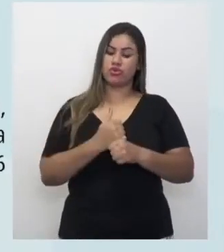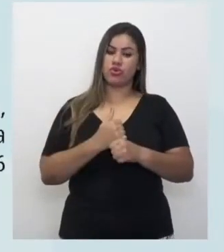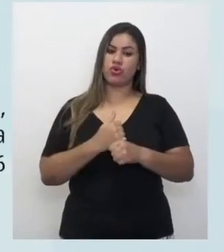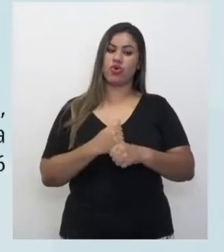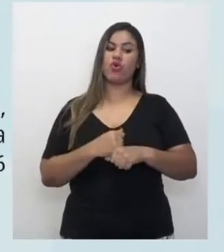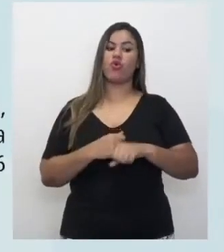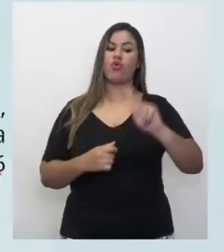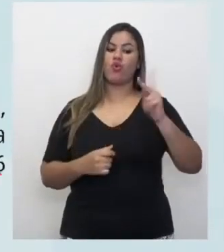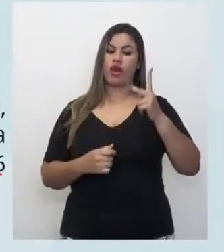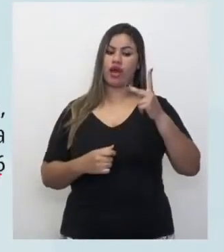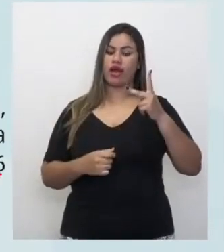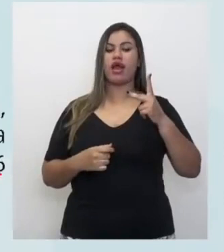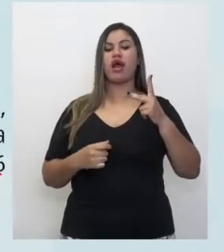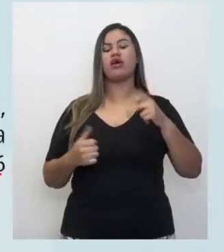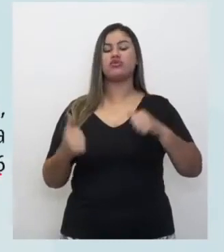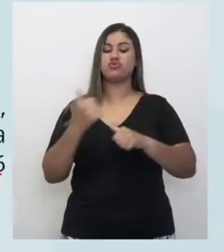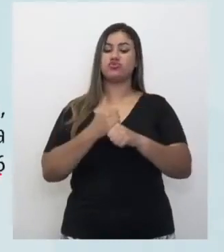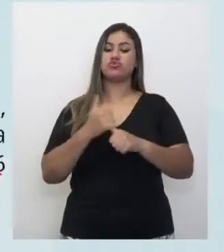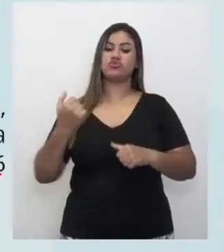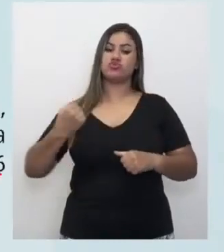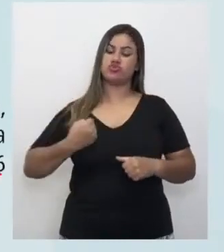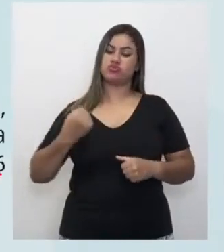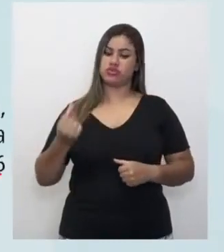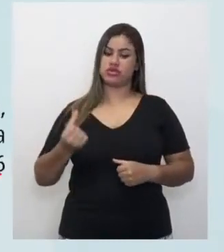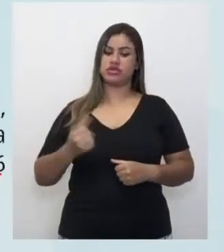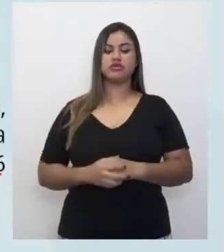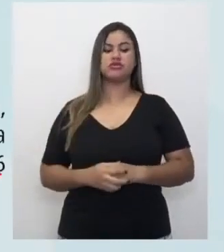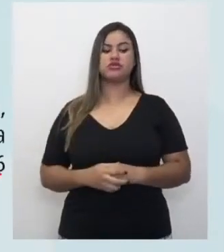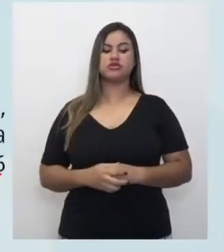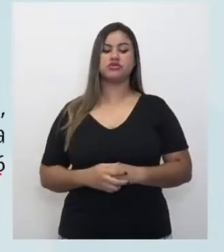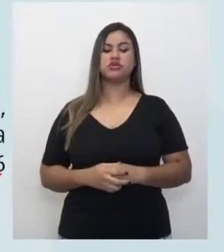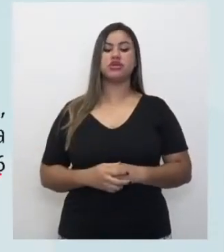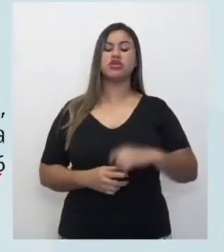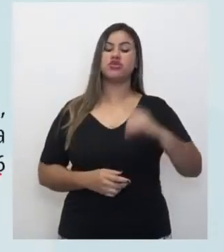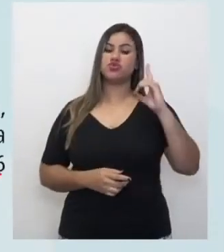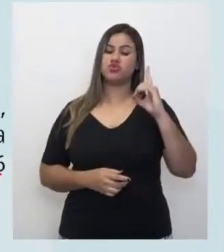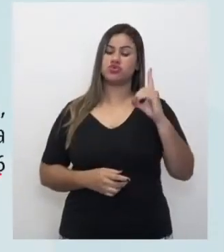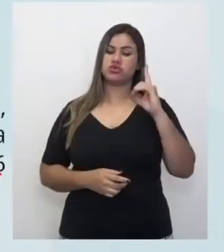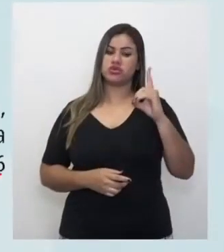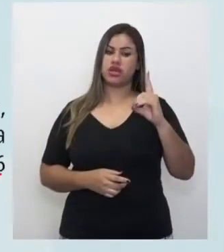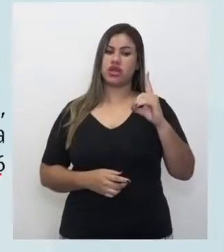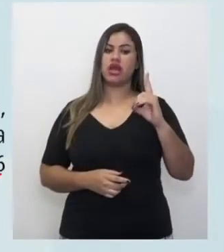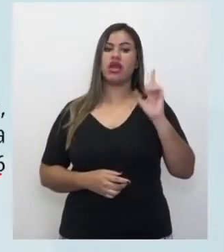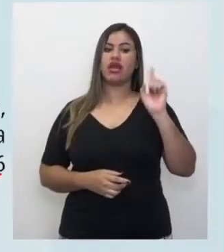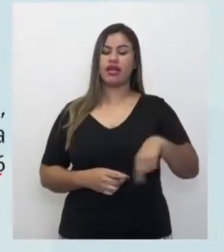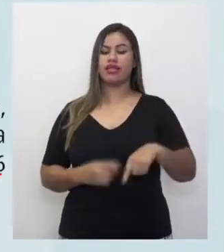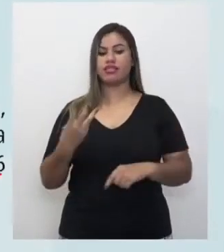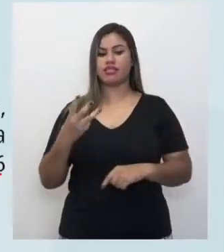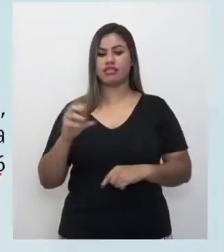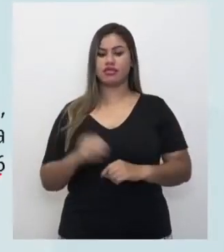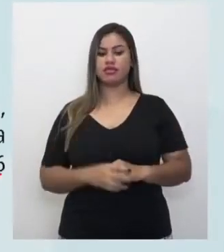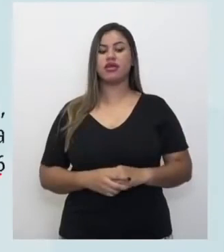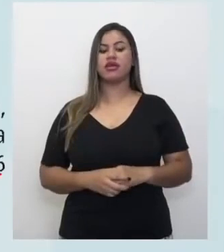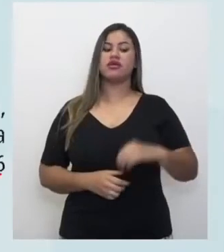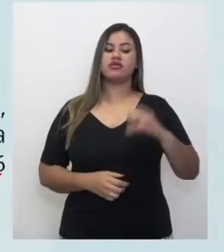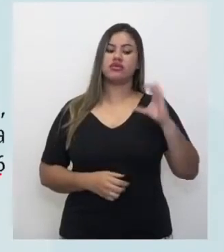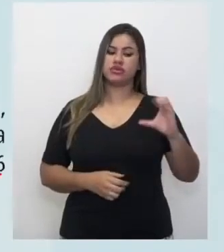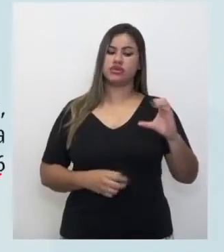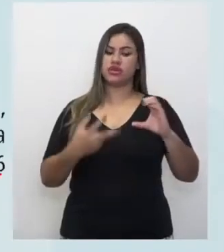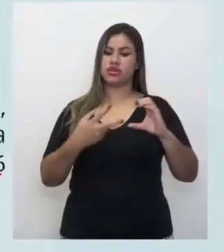por 6. 6 horas. E a gente vai substituir o D por 30. Então, sua conta vai ser C